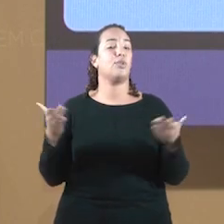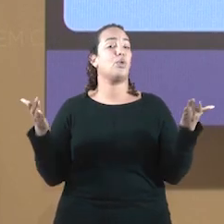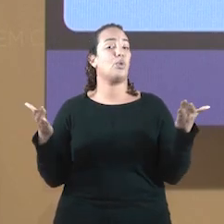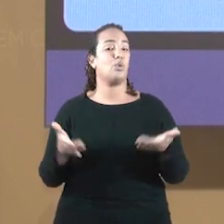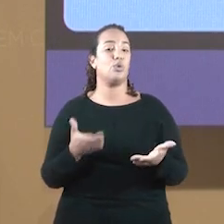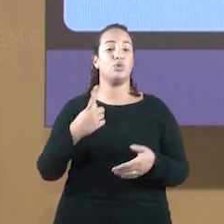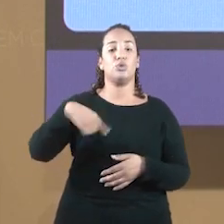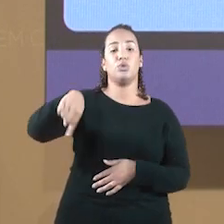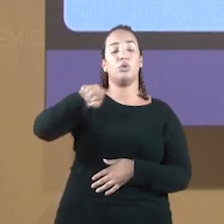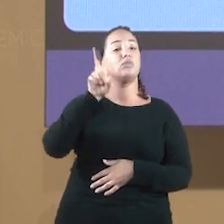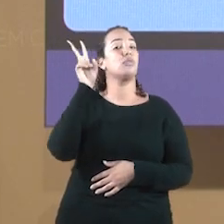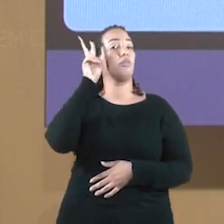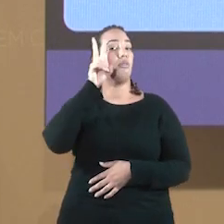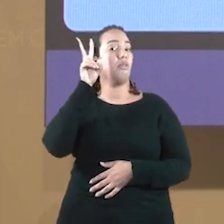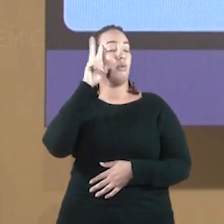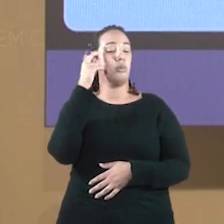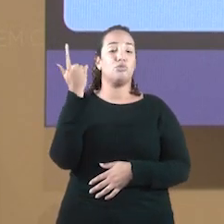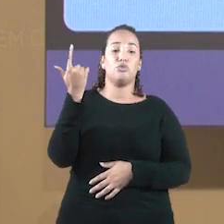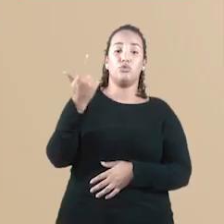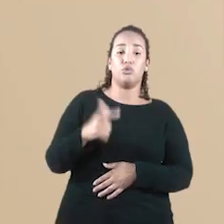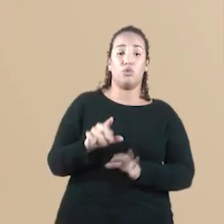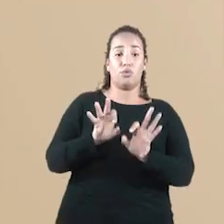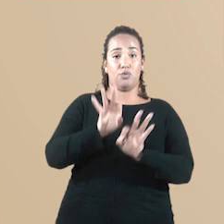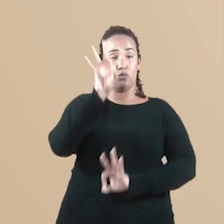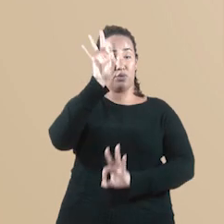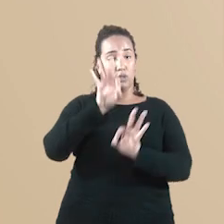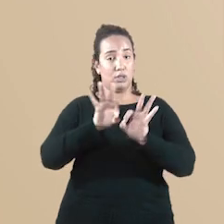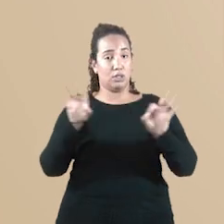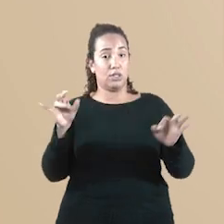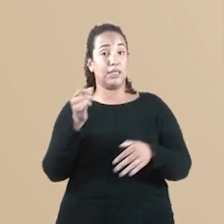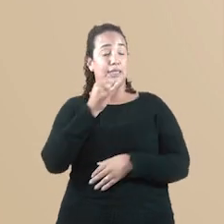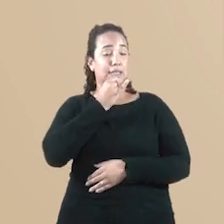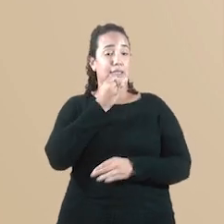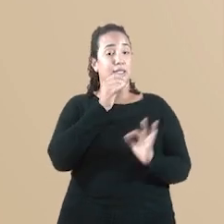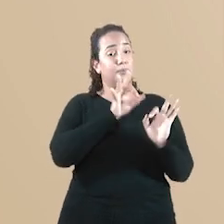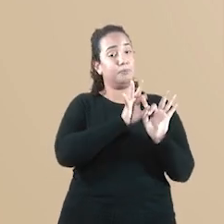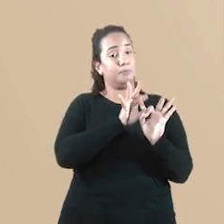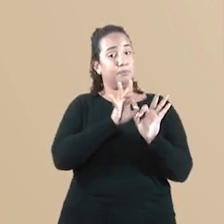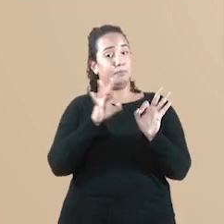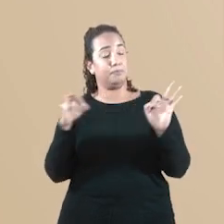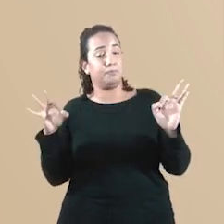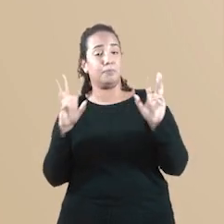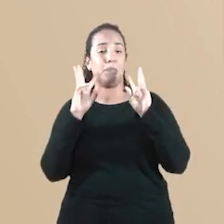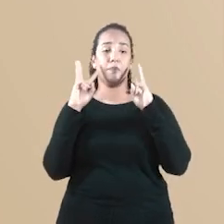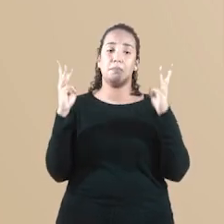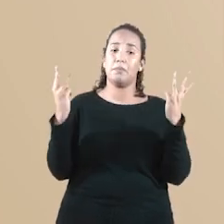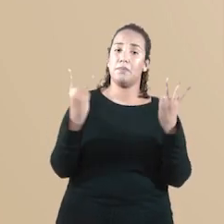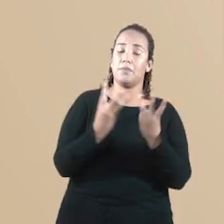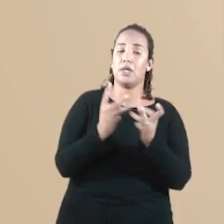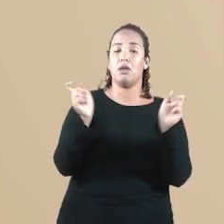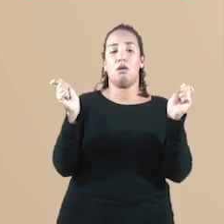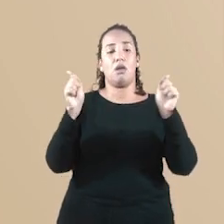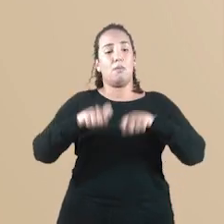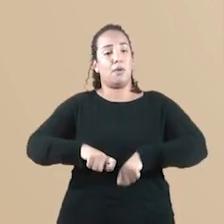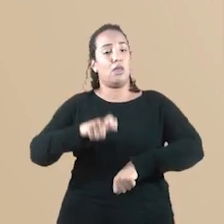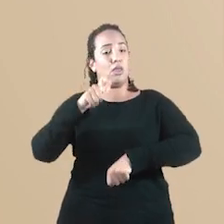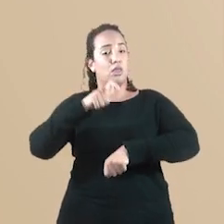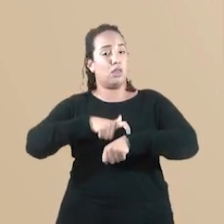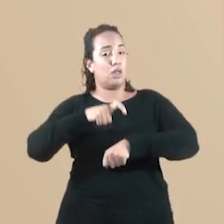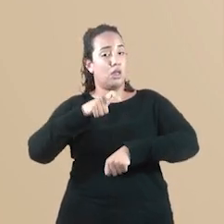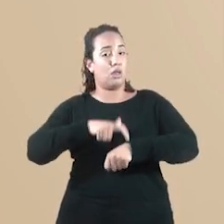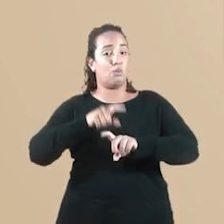Hoje, nós relembramos algumas grandezas, como comprimento, massa, capacidade, tempo